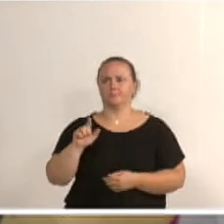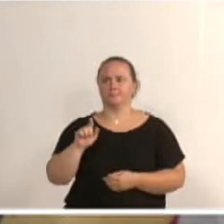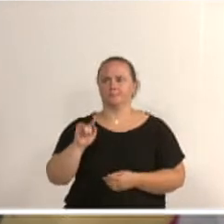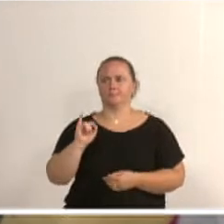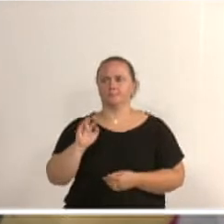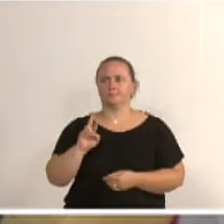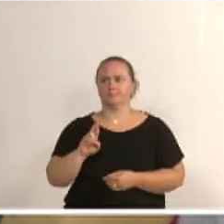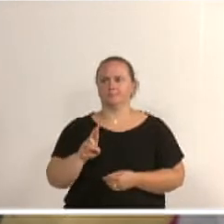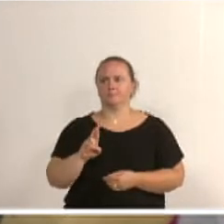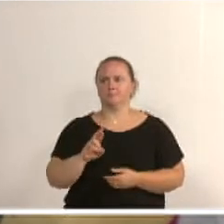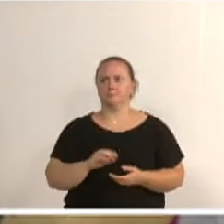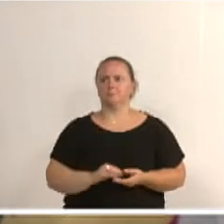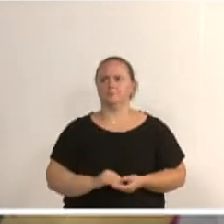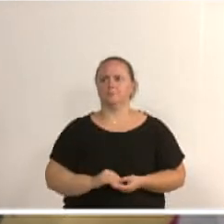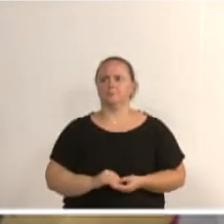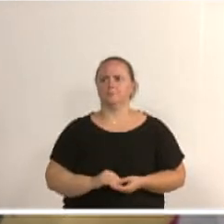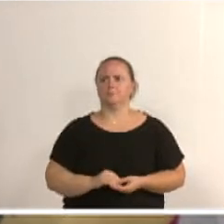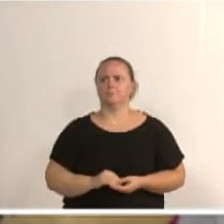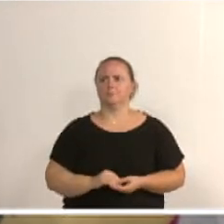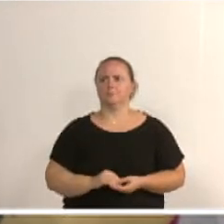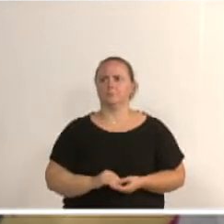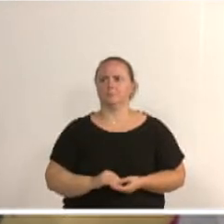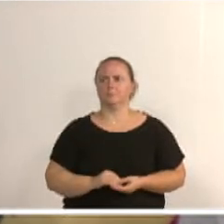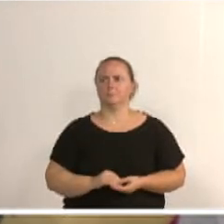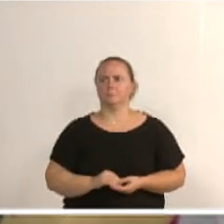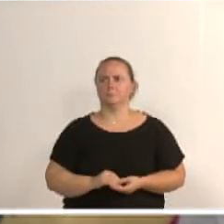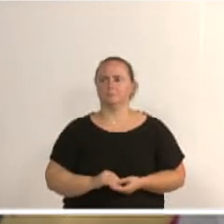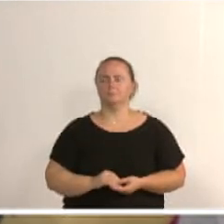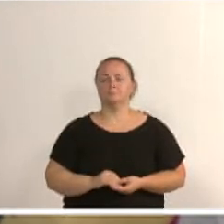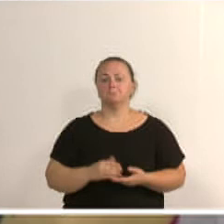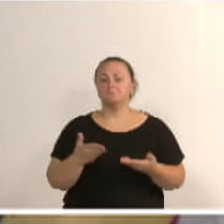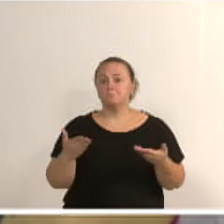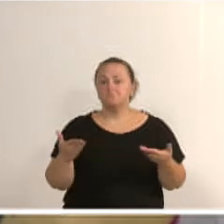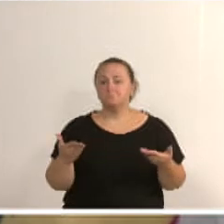doutor, se pudesse me... Doutor, se o senhor pudesse